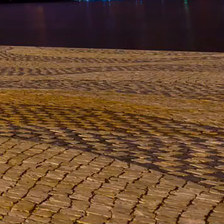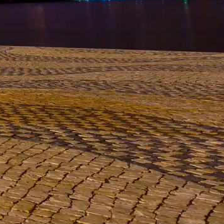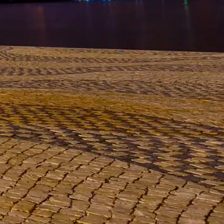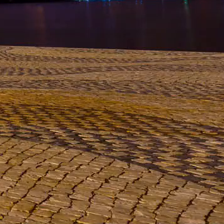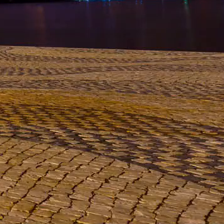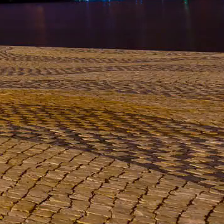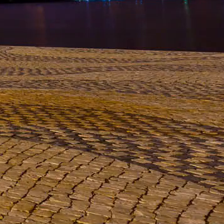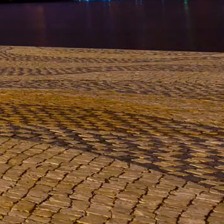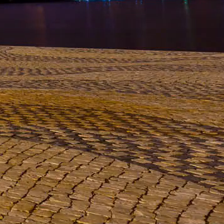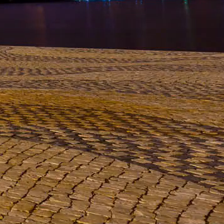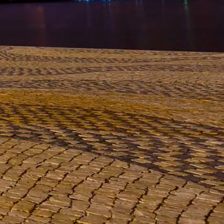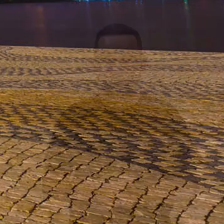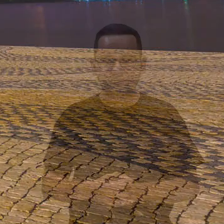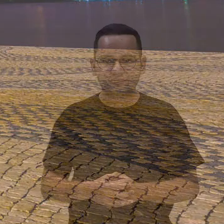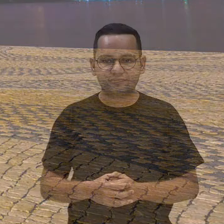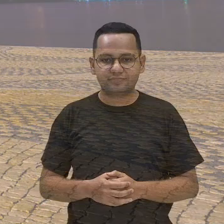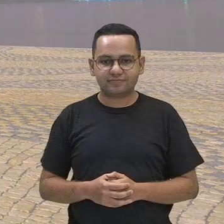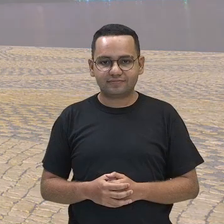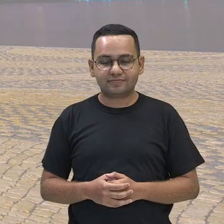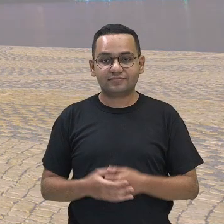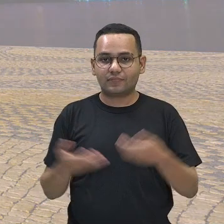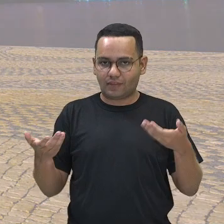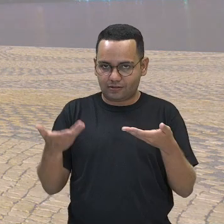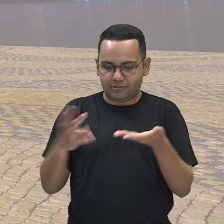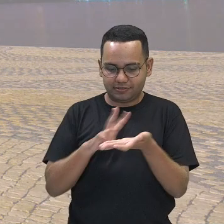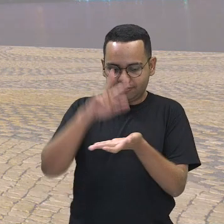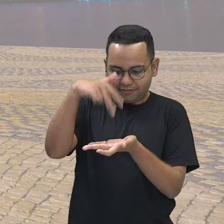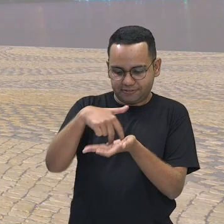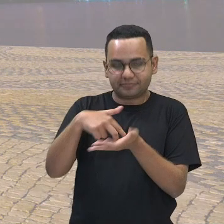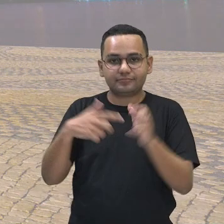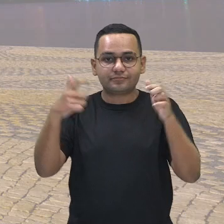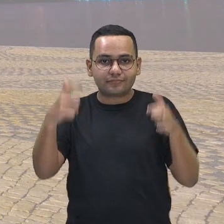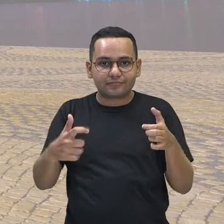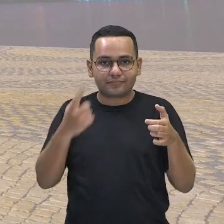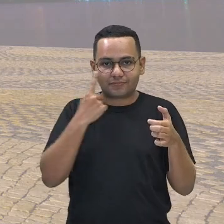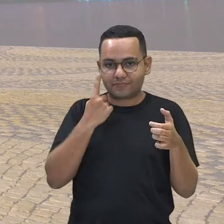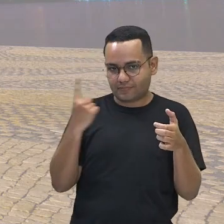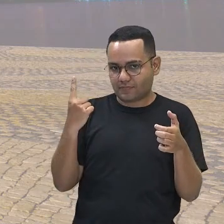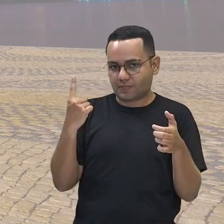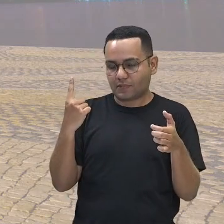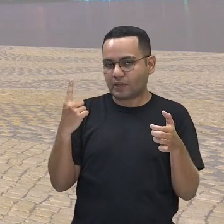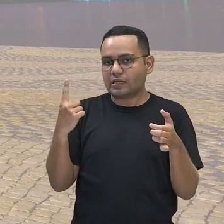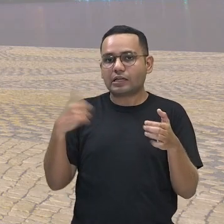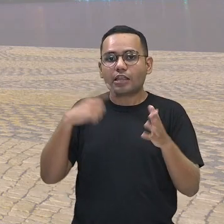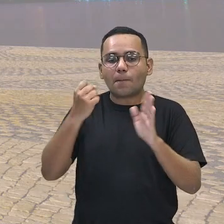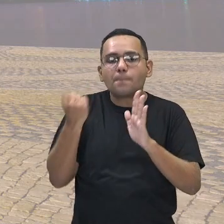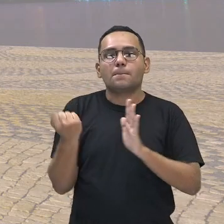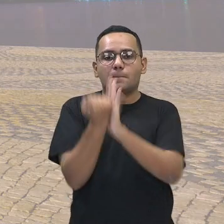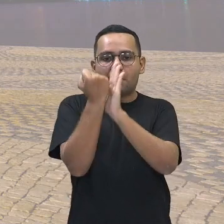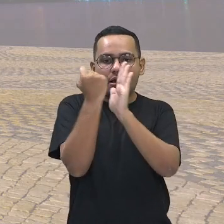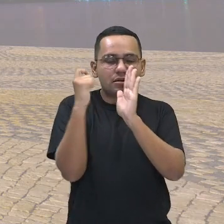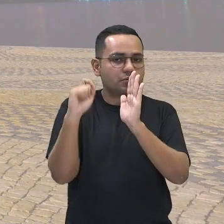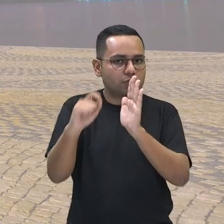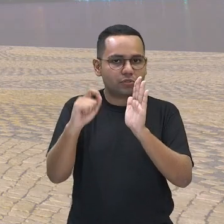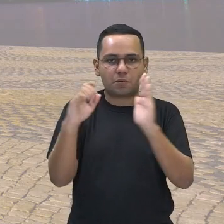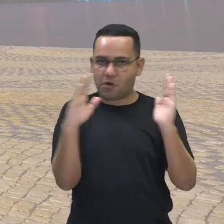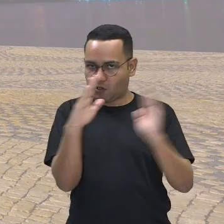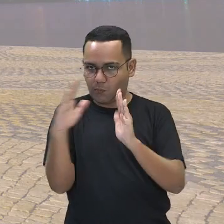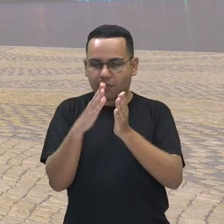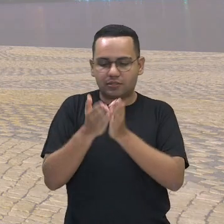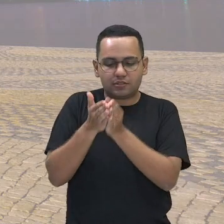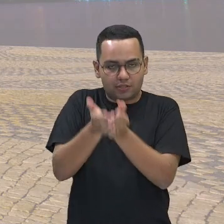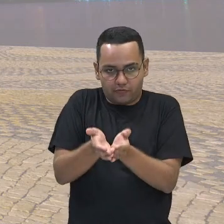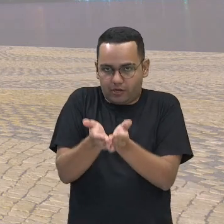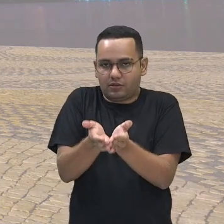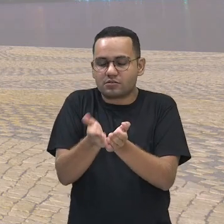Olá, queridos alunos! Estamos aqui no monumento que ele faz referência às grandes navegações. Esse